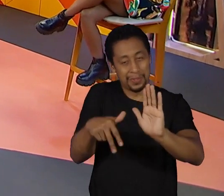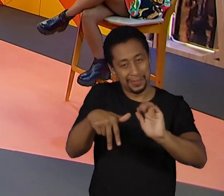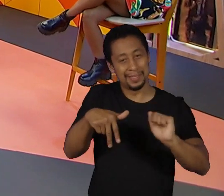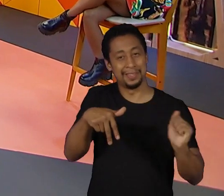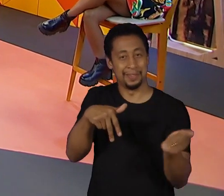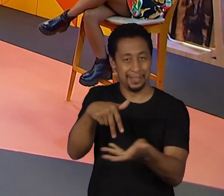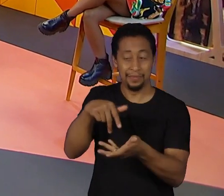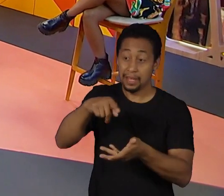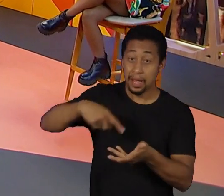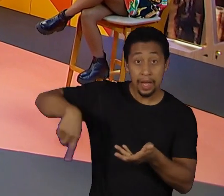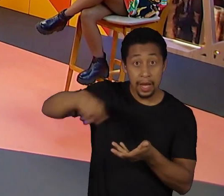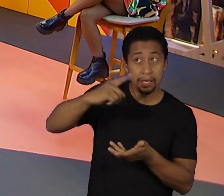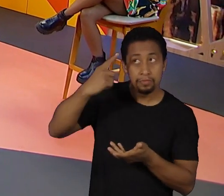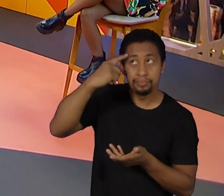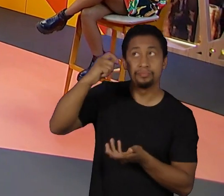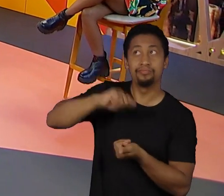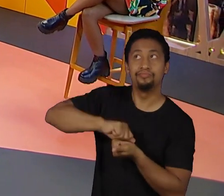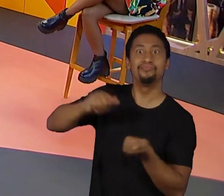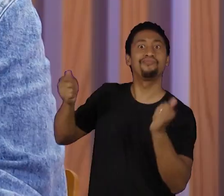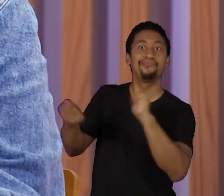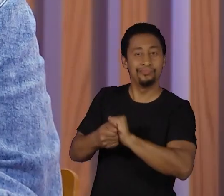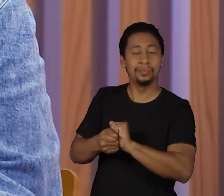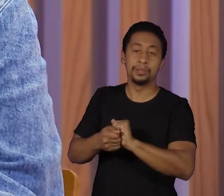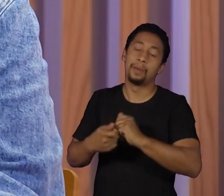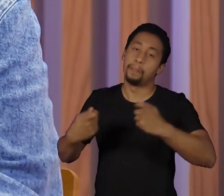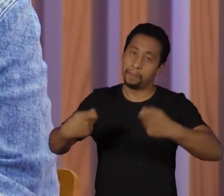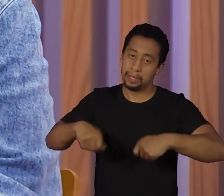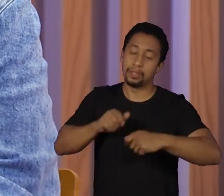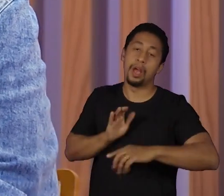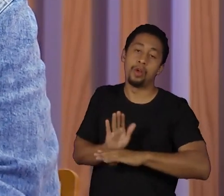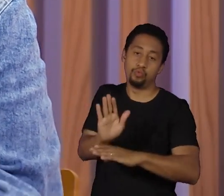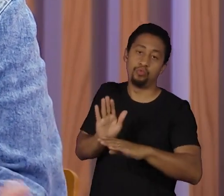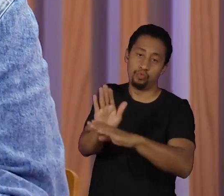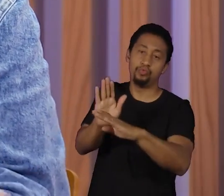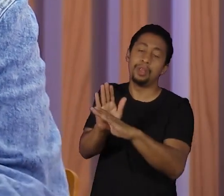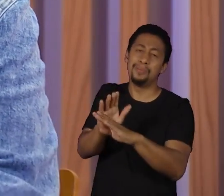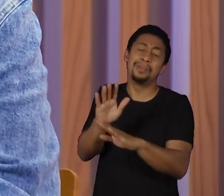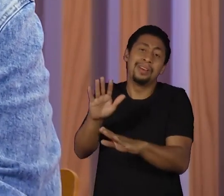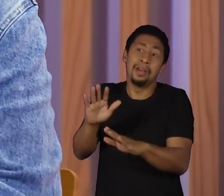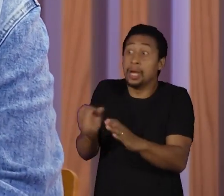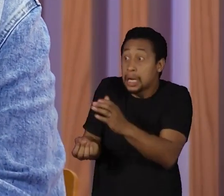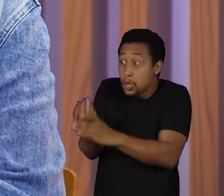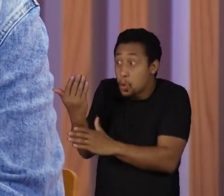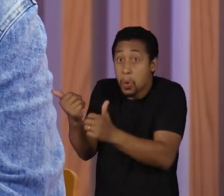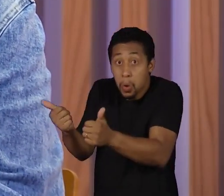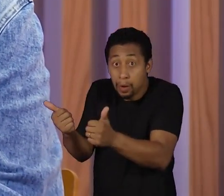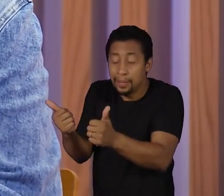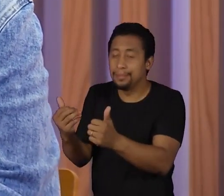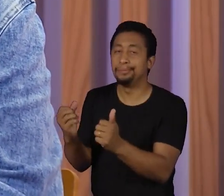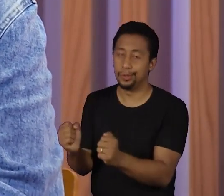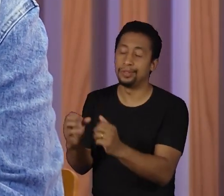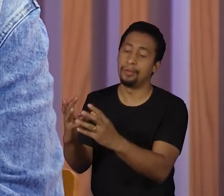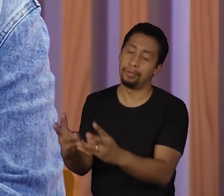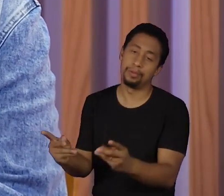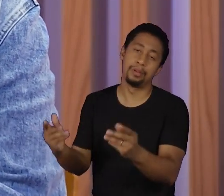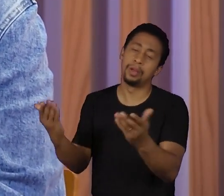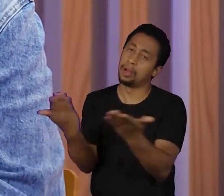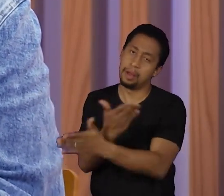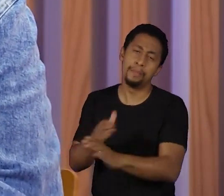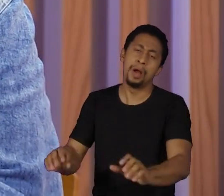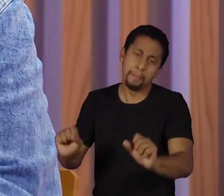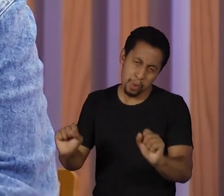reinventaram. Agora a gente precisa de manutenção disso, porque senão, ao mesmo tempo que eles surgiram, eles somem. O poder público pode fomentar, através de